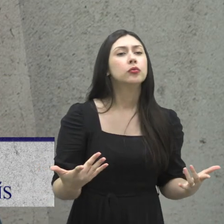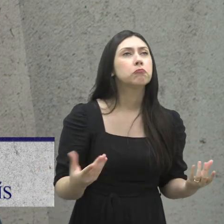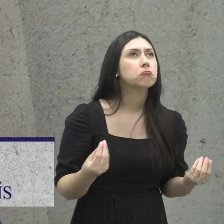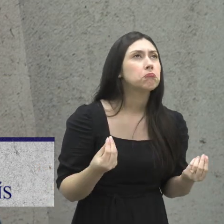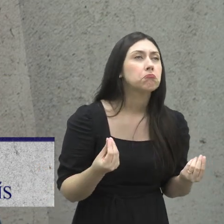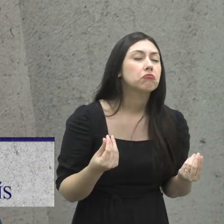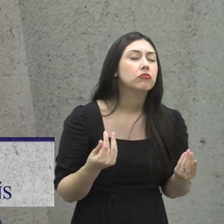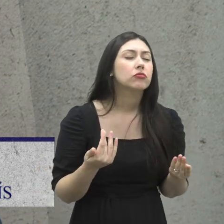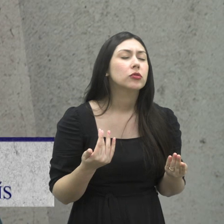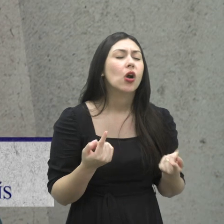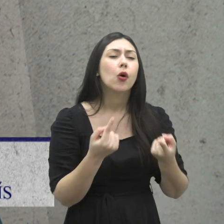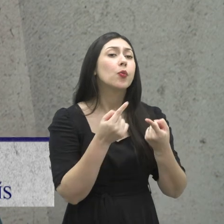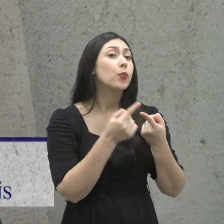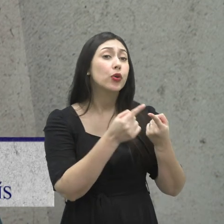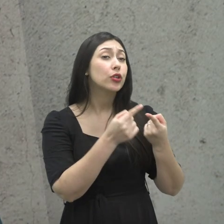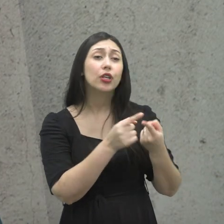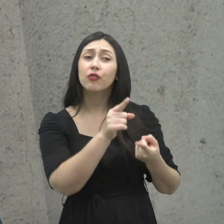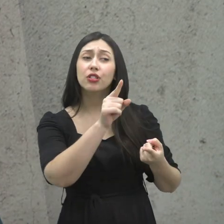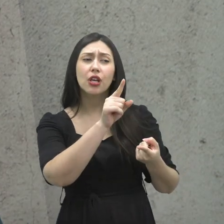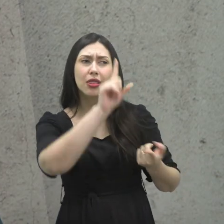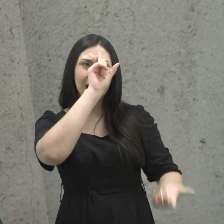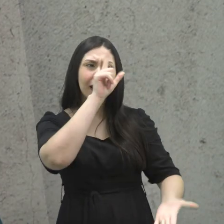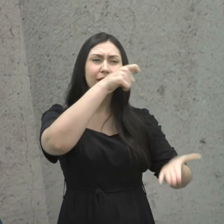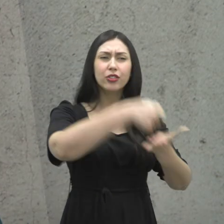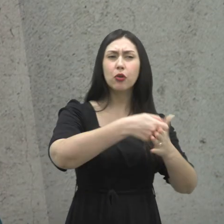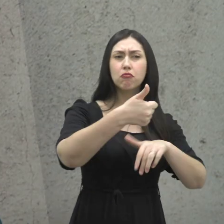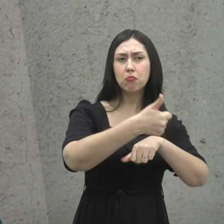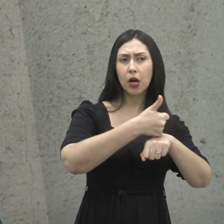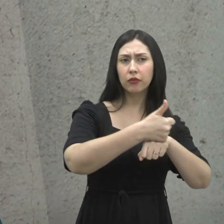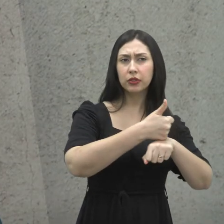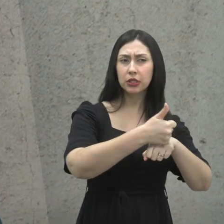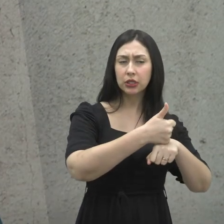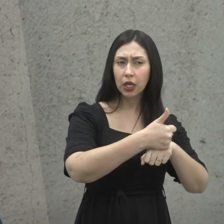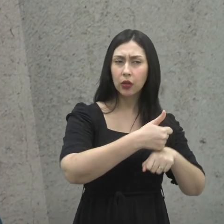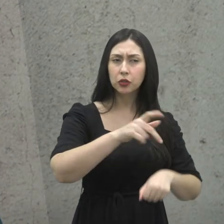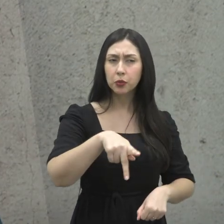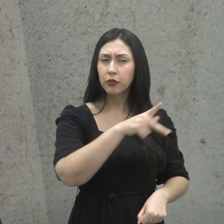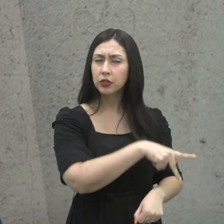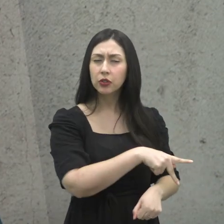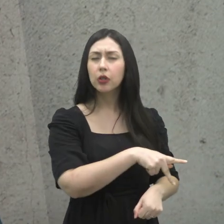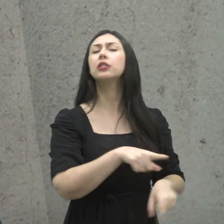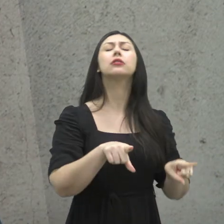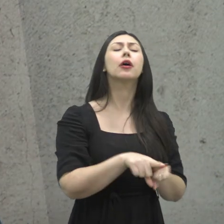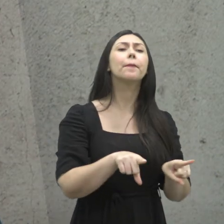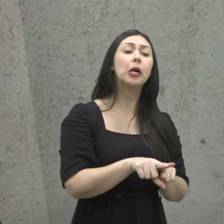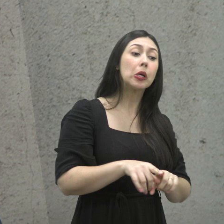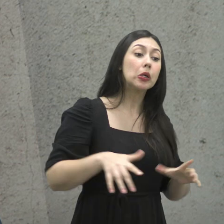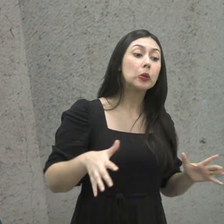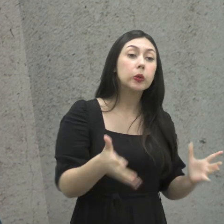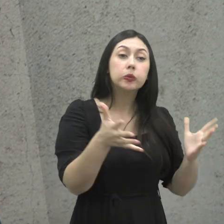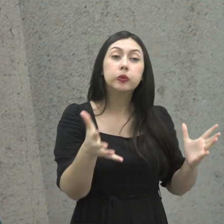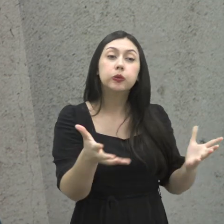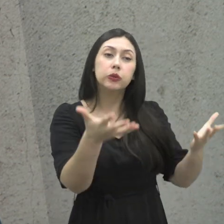o que te levou a escolher essa carreira, né, e qual que é a motivação hoje que você vê dos professores para seguir